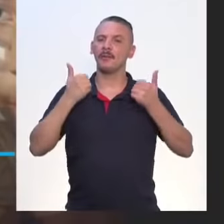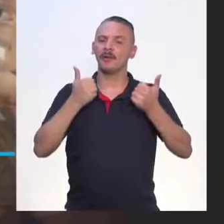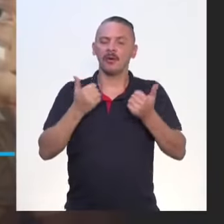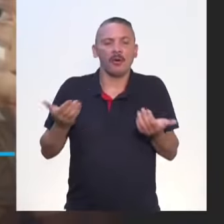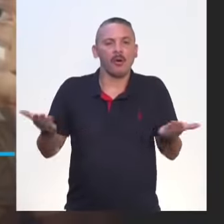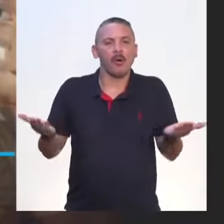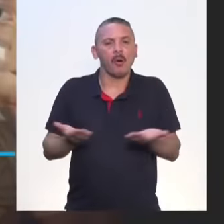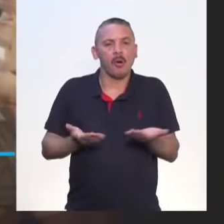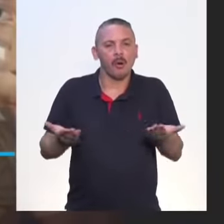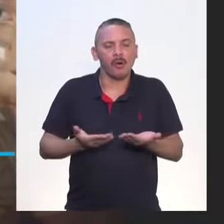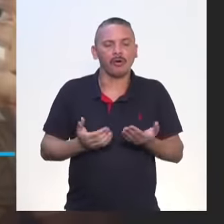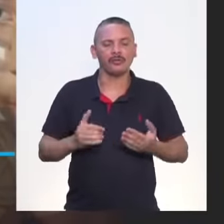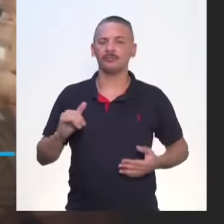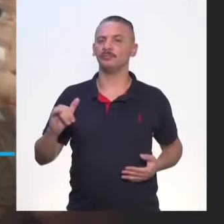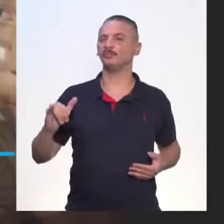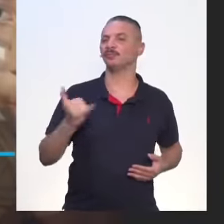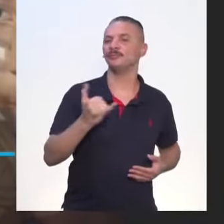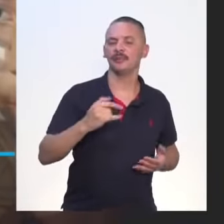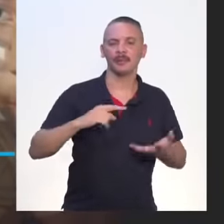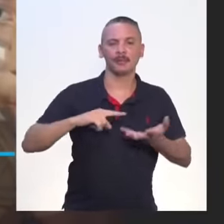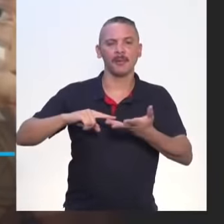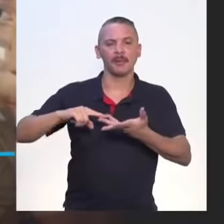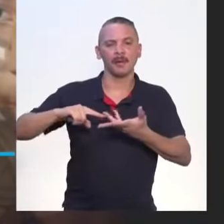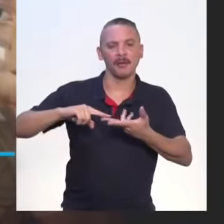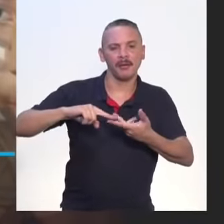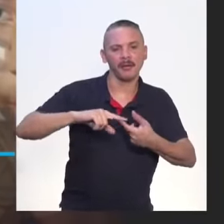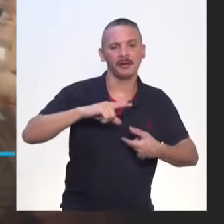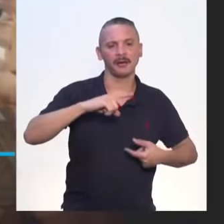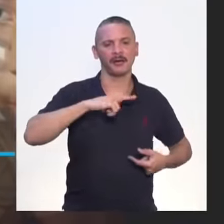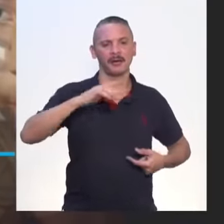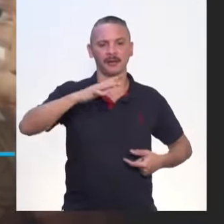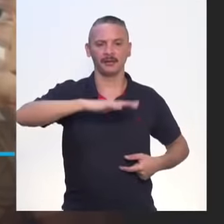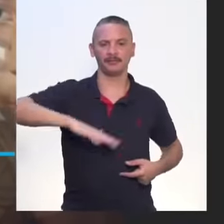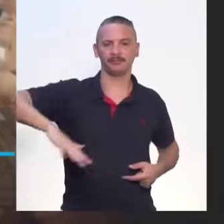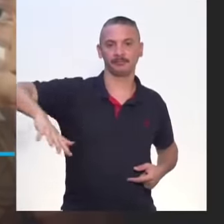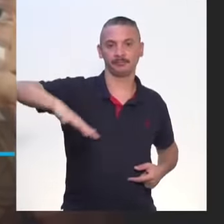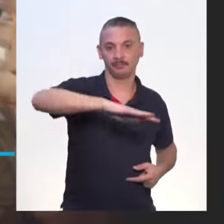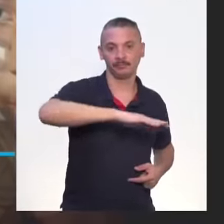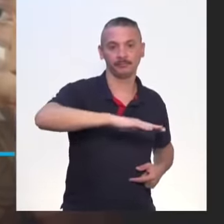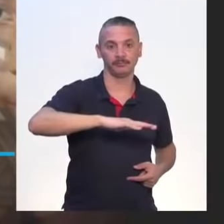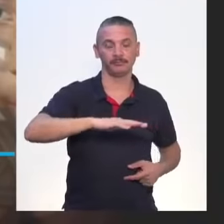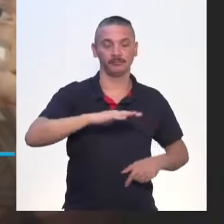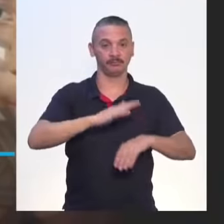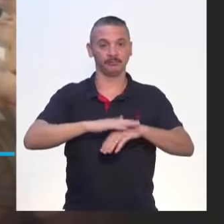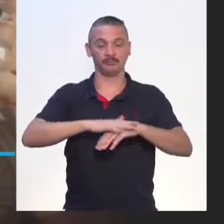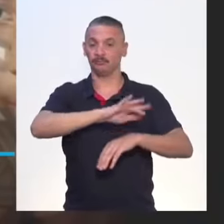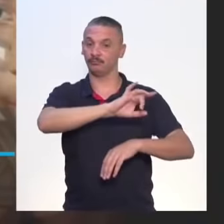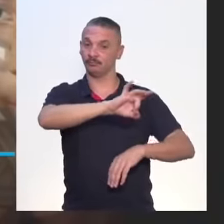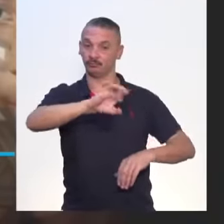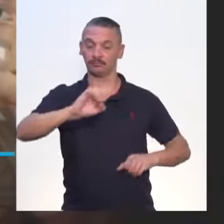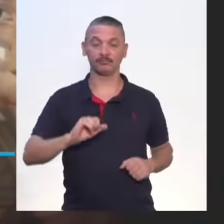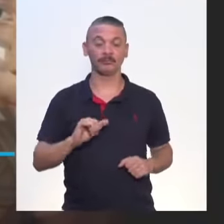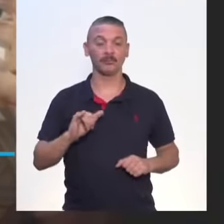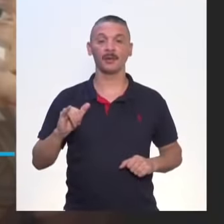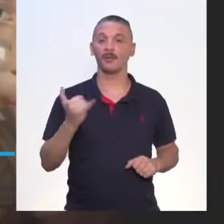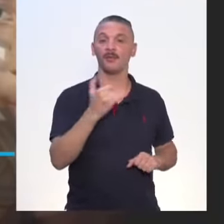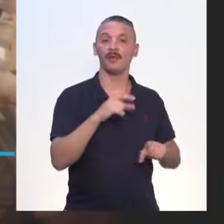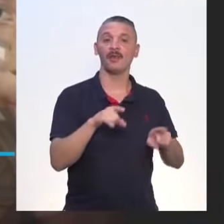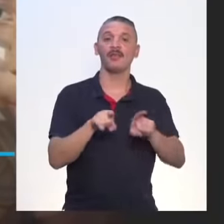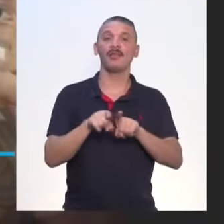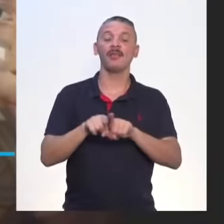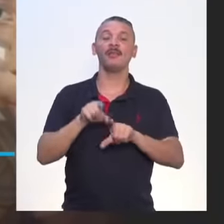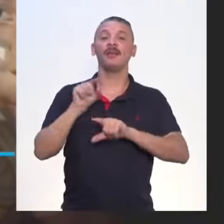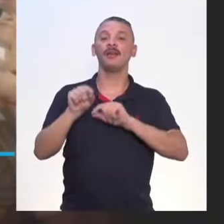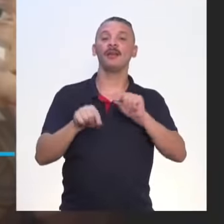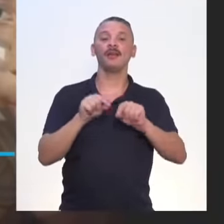hoje, aproveitando as coisas que nós temos das nossas mãos, aproveitando sempre